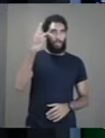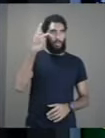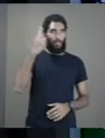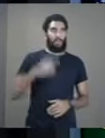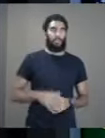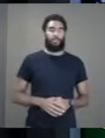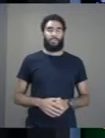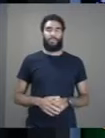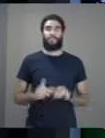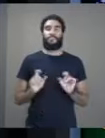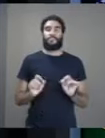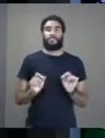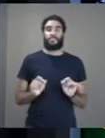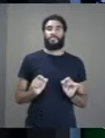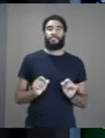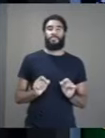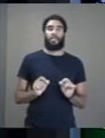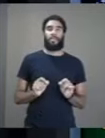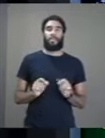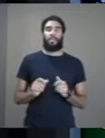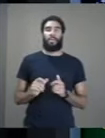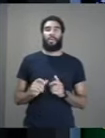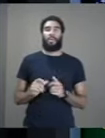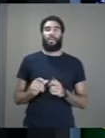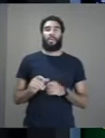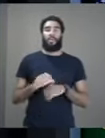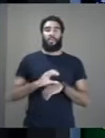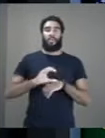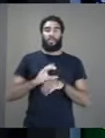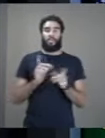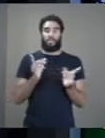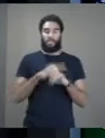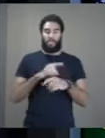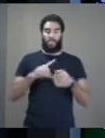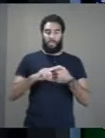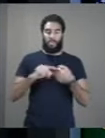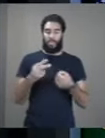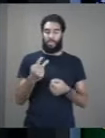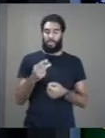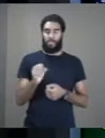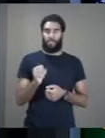questionando a inconstitucionalidade do artigo 28 da Lei